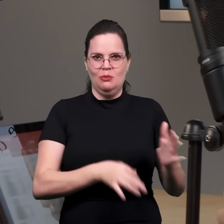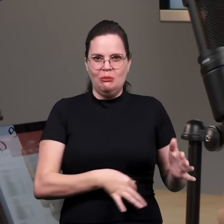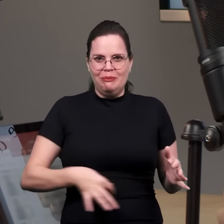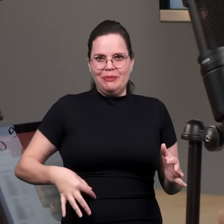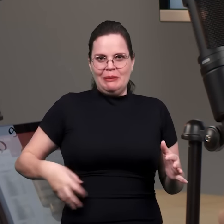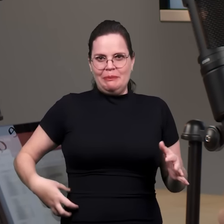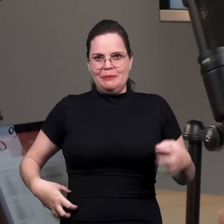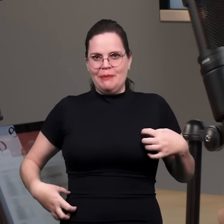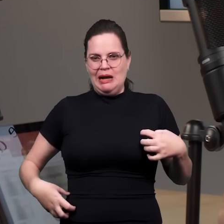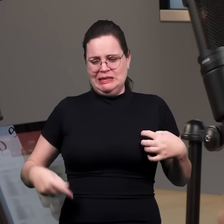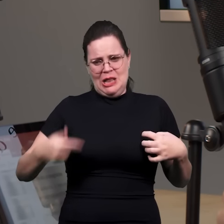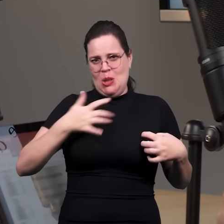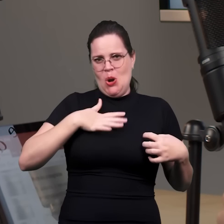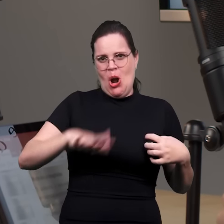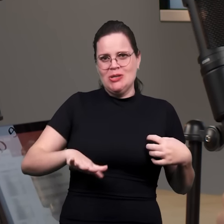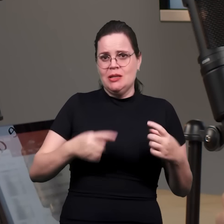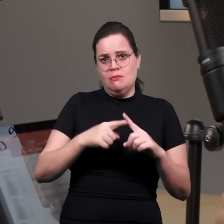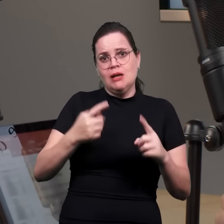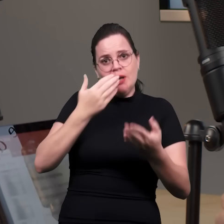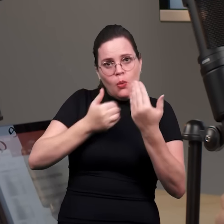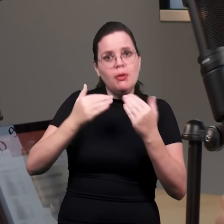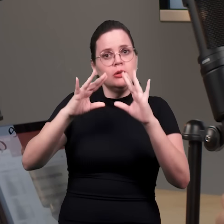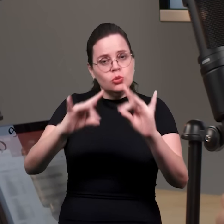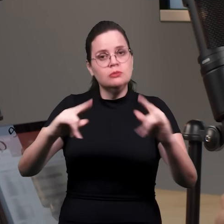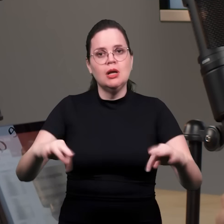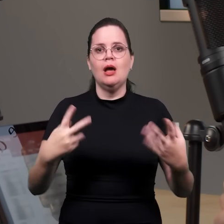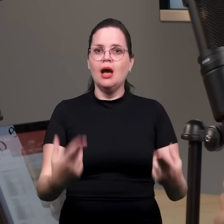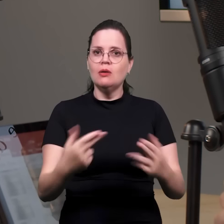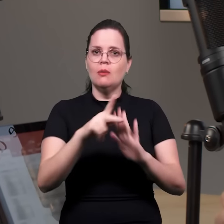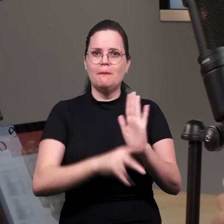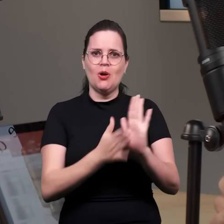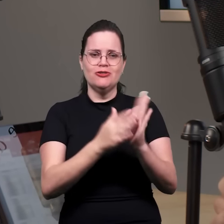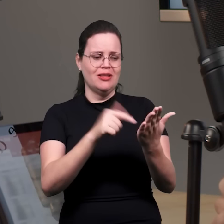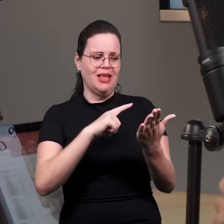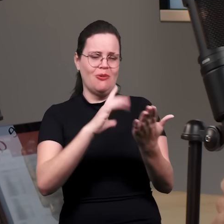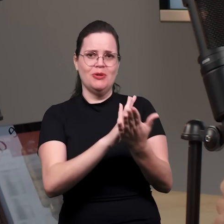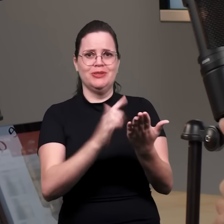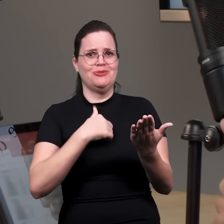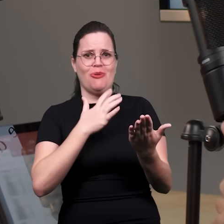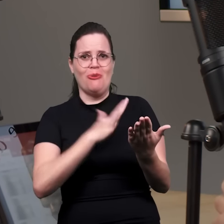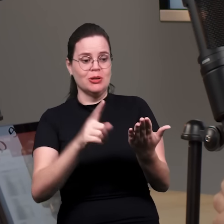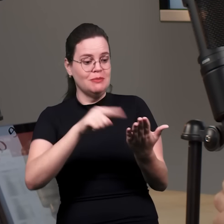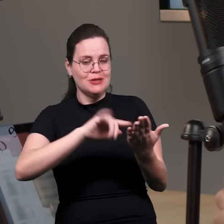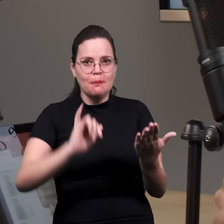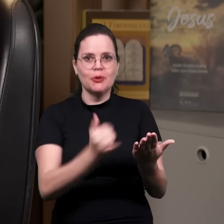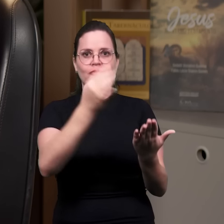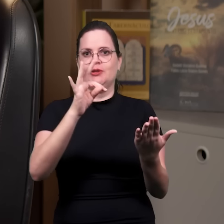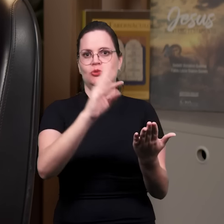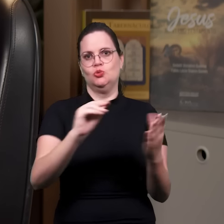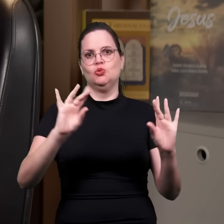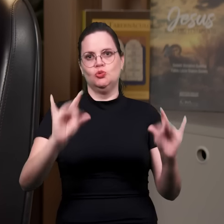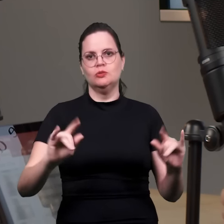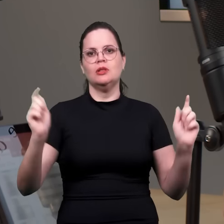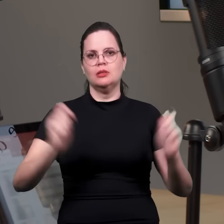alguma coisa que a gente gosta, outra a gente não gosta, esse aqui eu quero, esse aqui eu não quero, mas a palavra de Deus, ela é proveitosa por completo para Todos